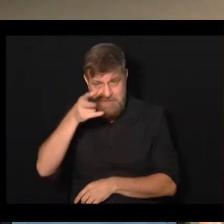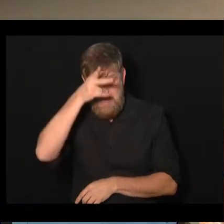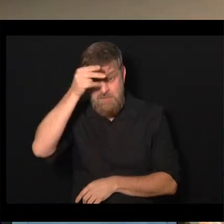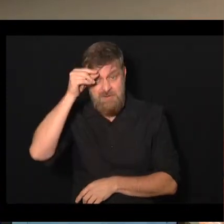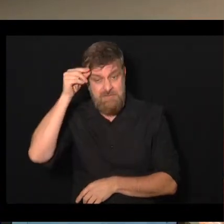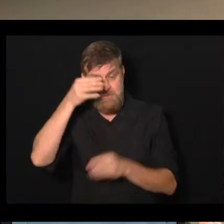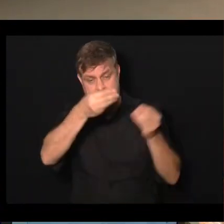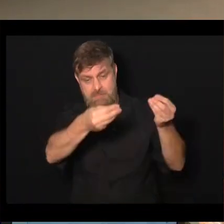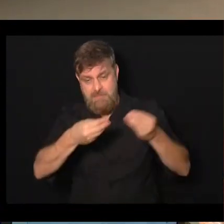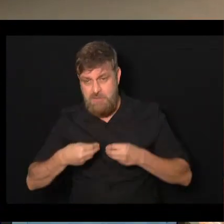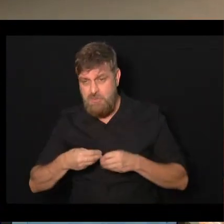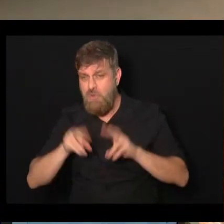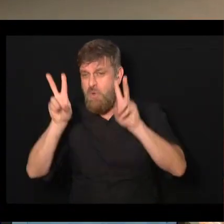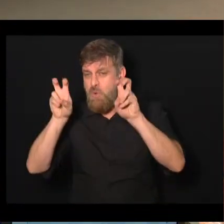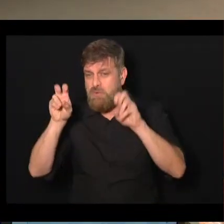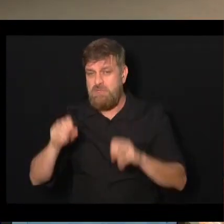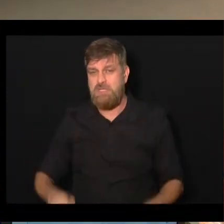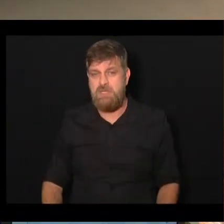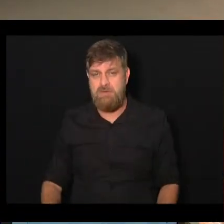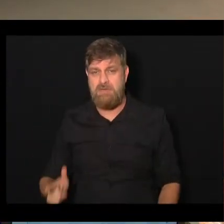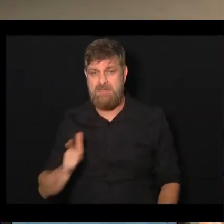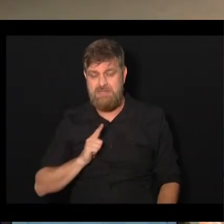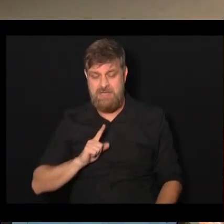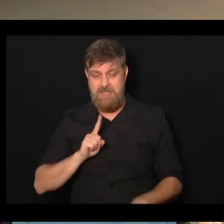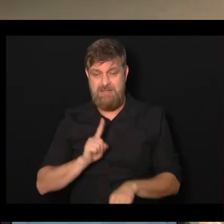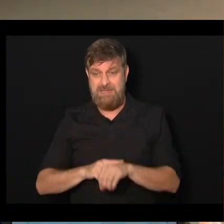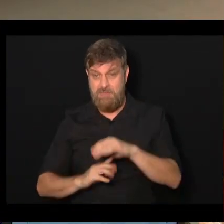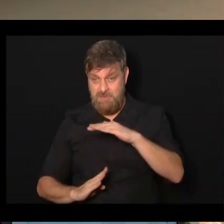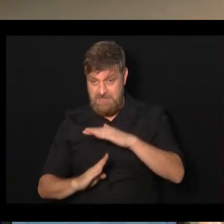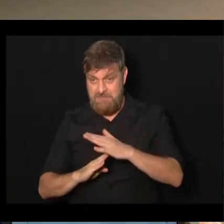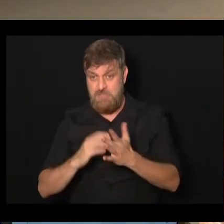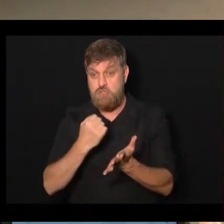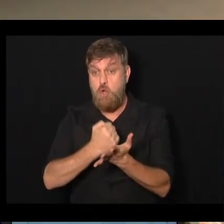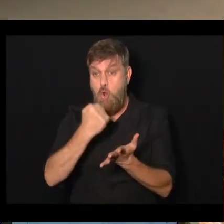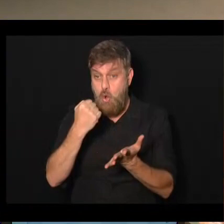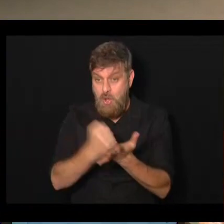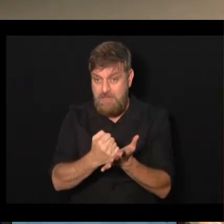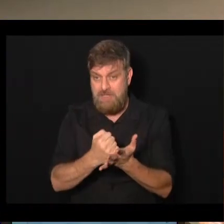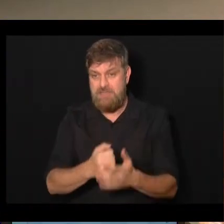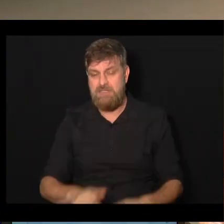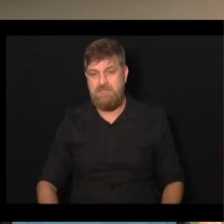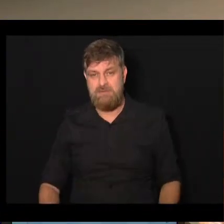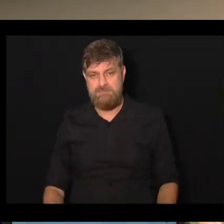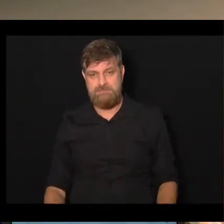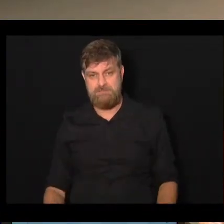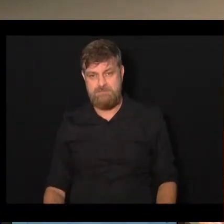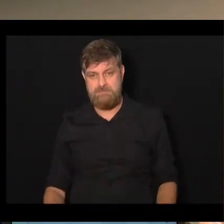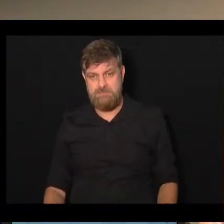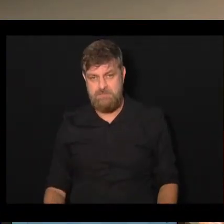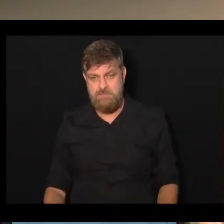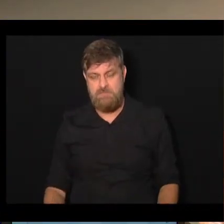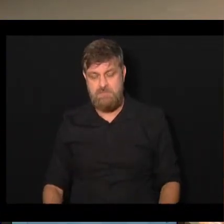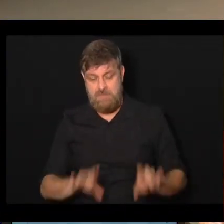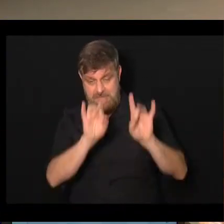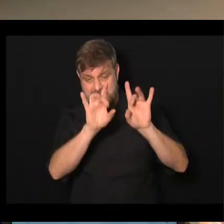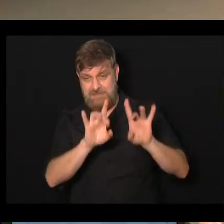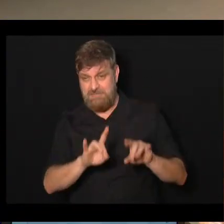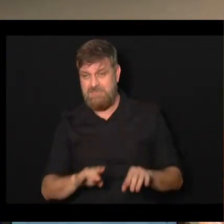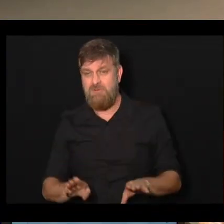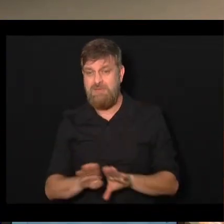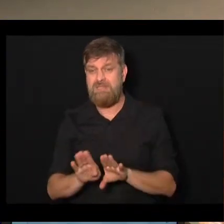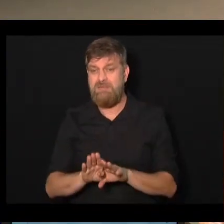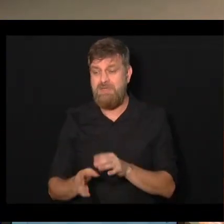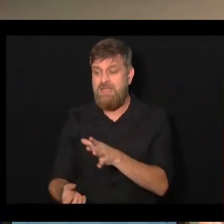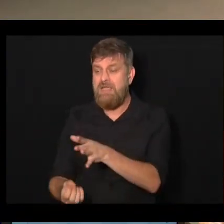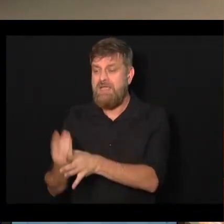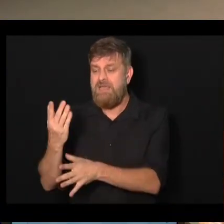Executivo. Um dispõe sobre a contratação por tempo determinado, em caráter excepcional, e o outro que